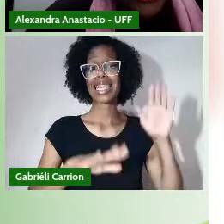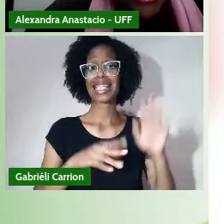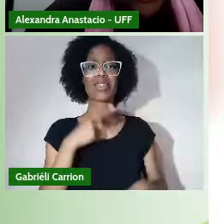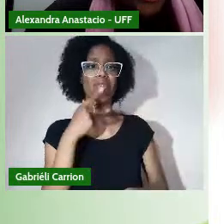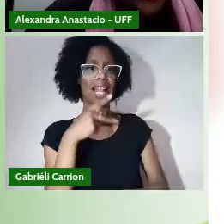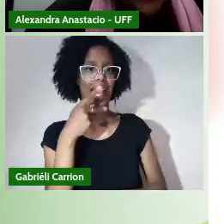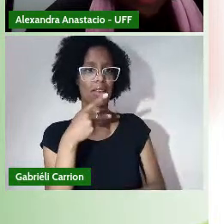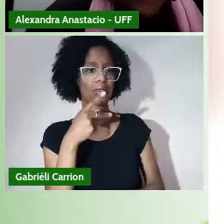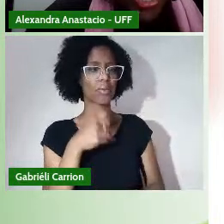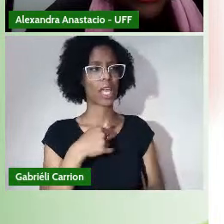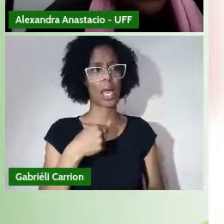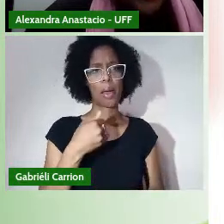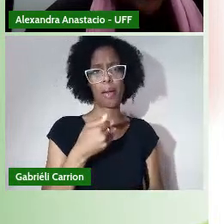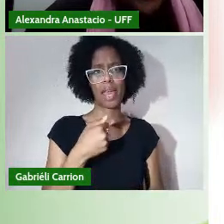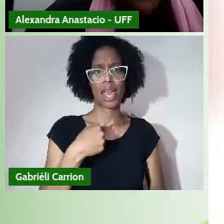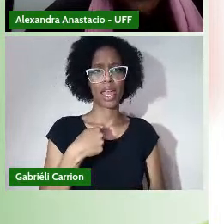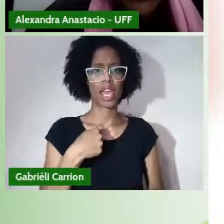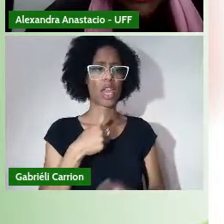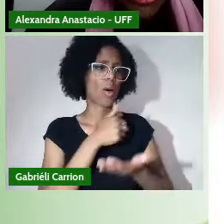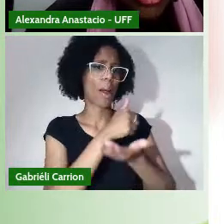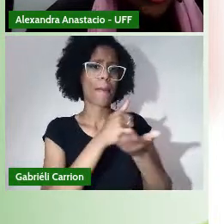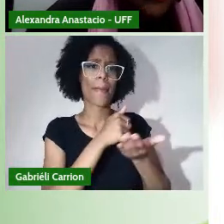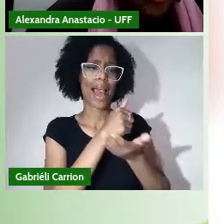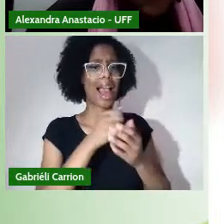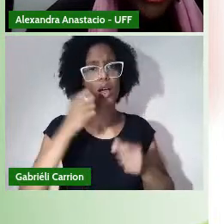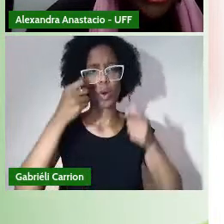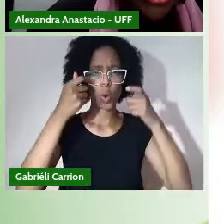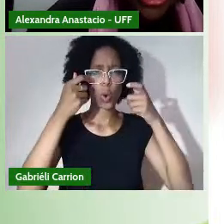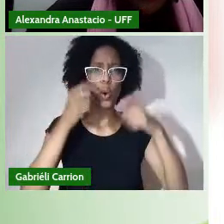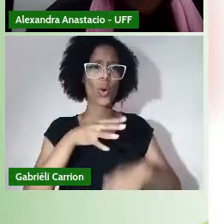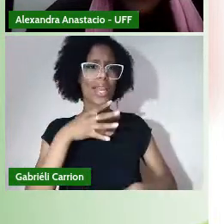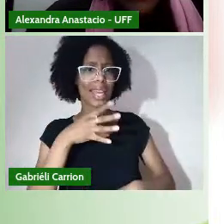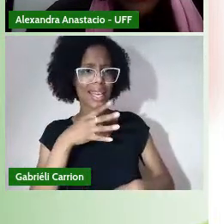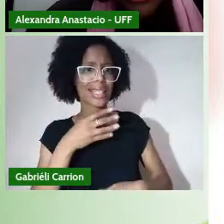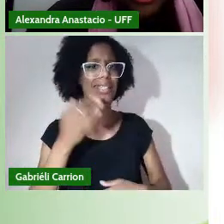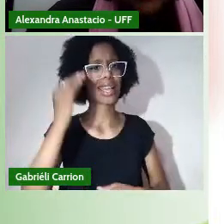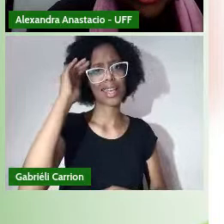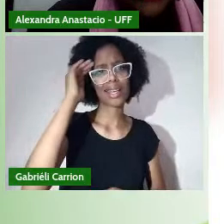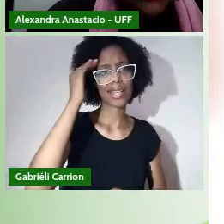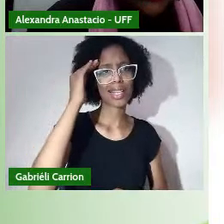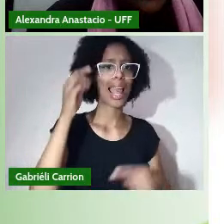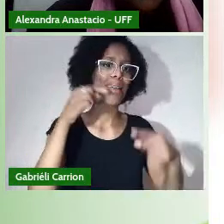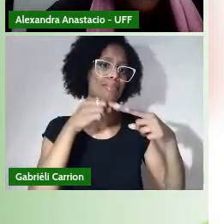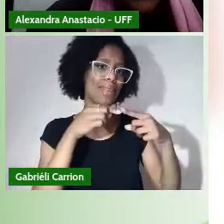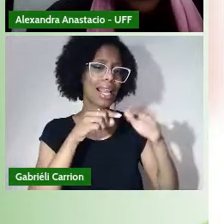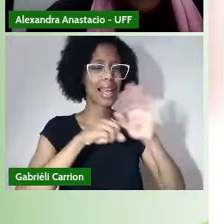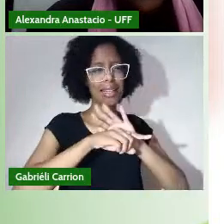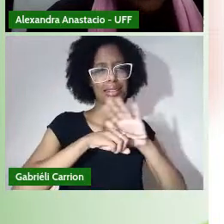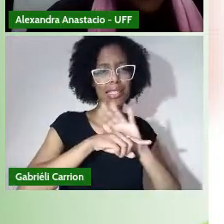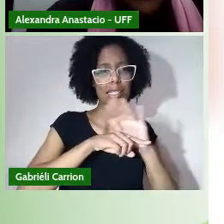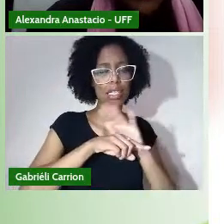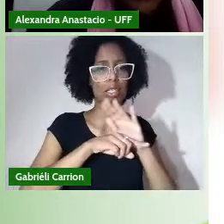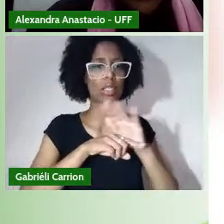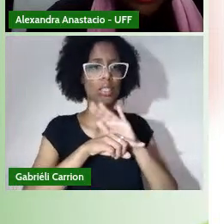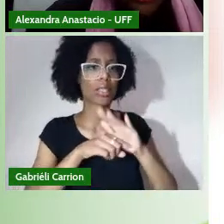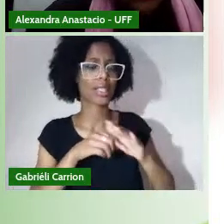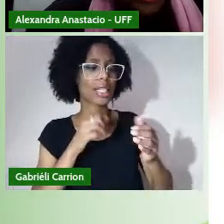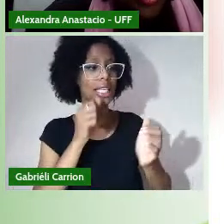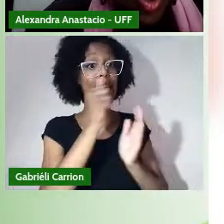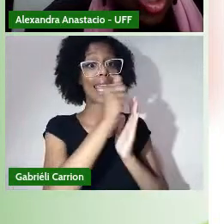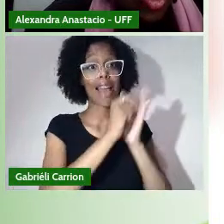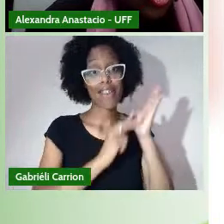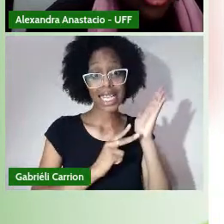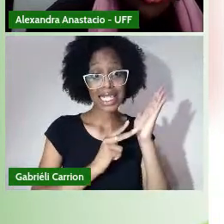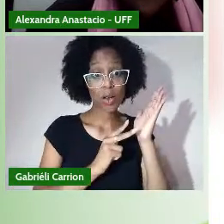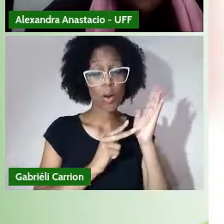olha, a gente aprende conhecendo, compreendendo, aplicando, analisando, sintetizando e avaliando. Só